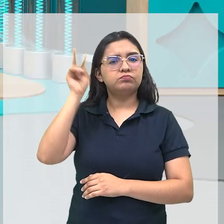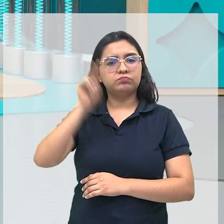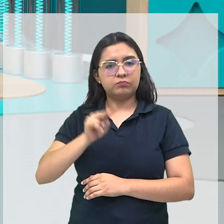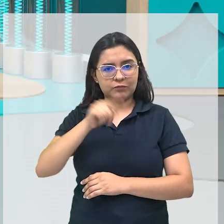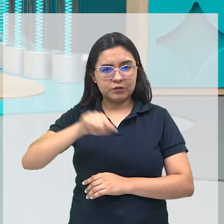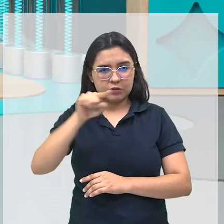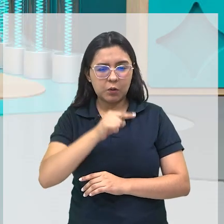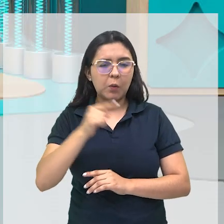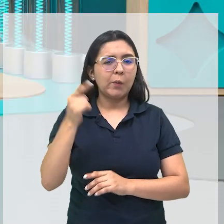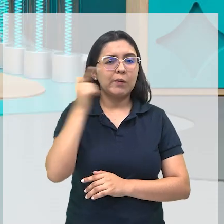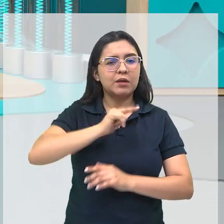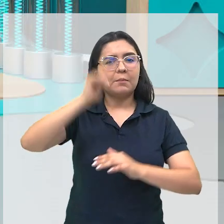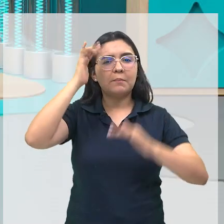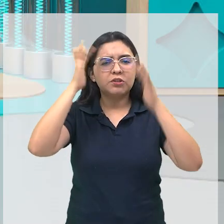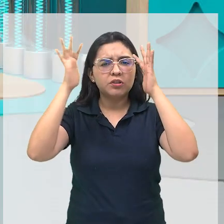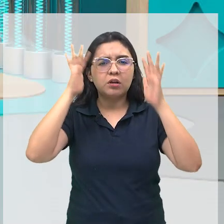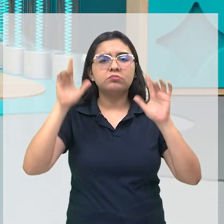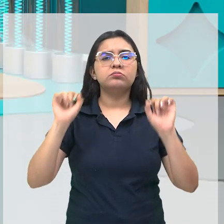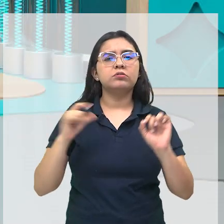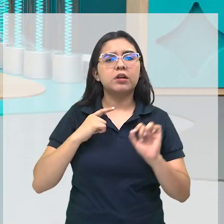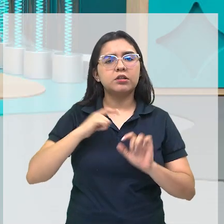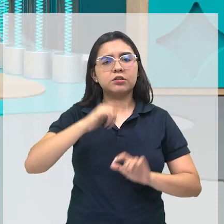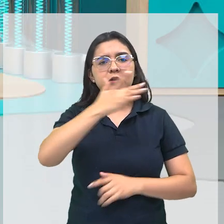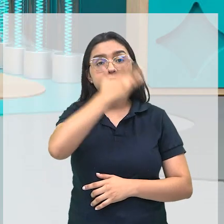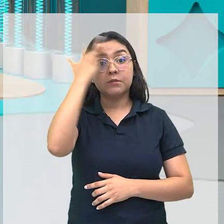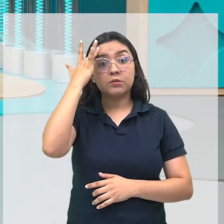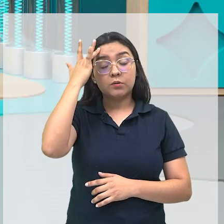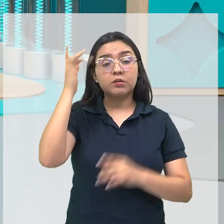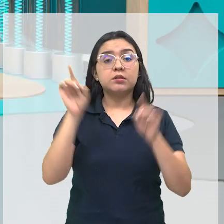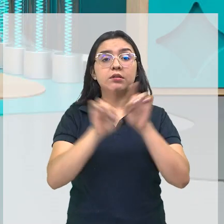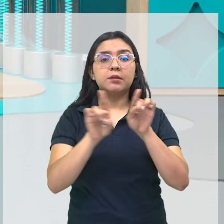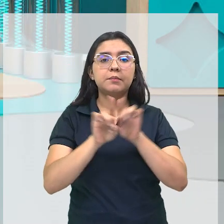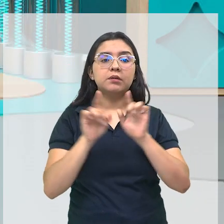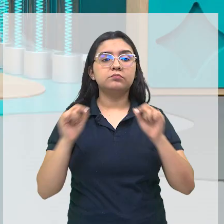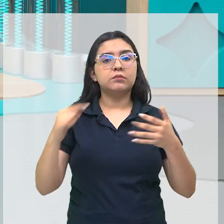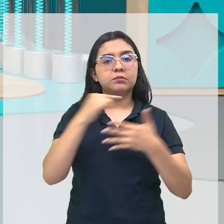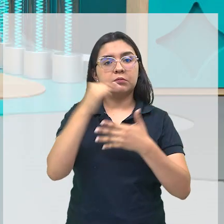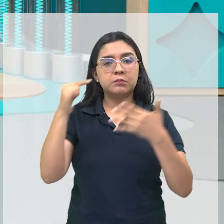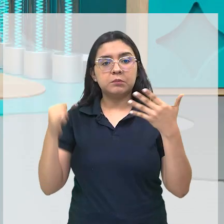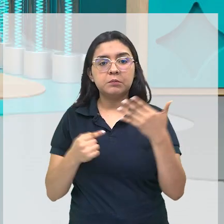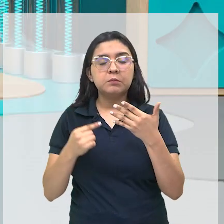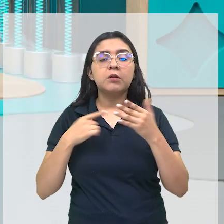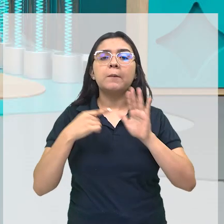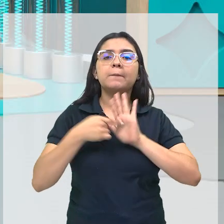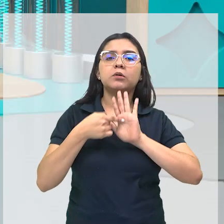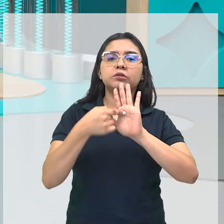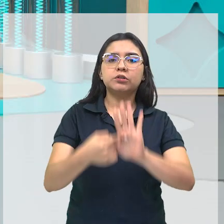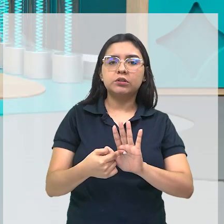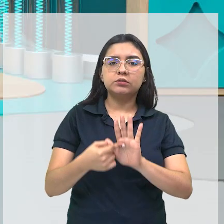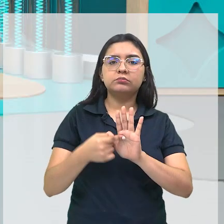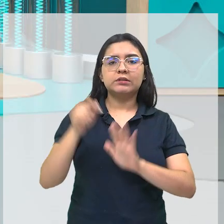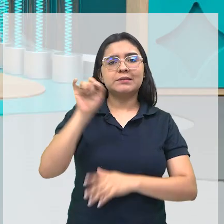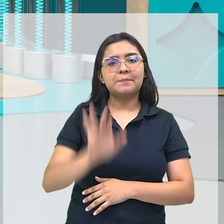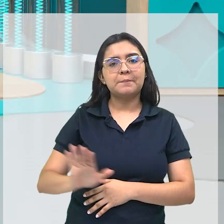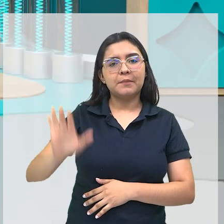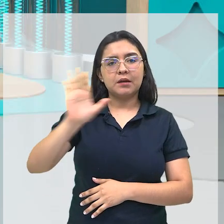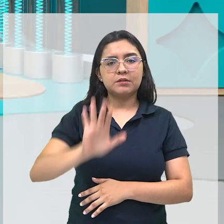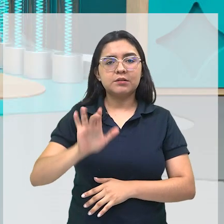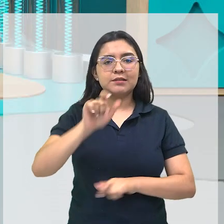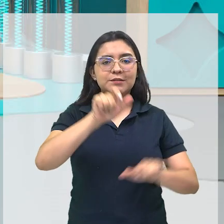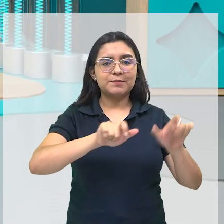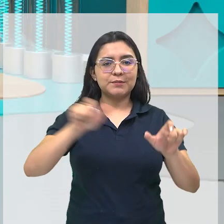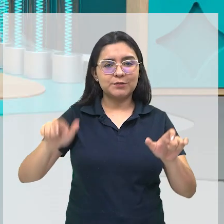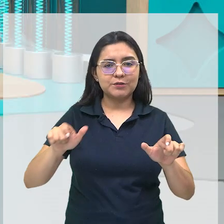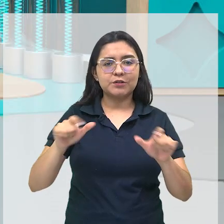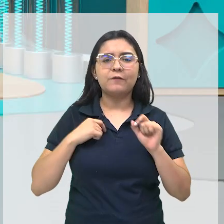vocês conseguem imaginar o que as pessoas, o que os elementos grafados aqui, né, o que esses